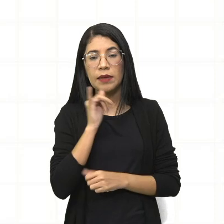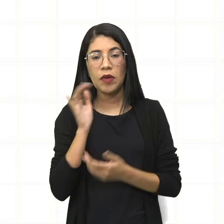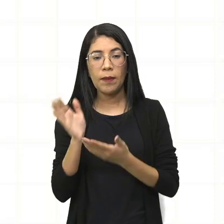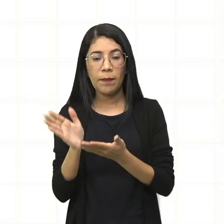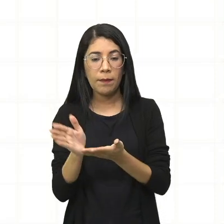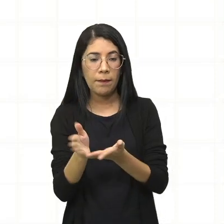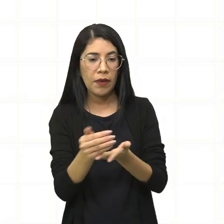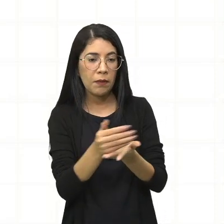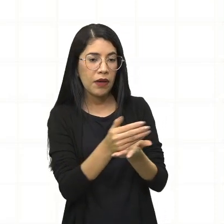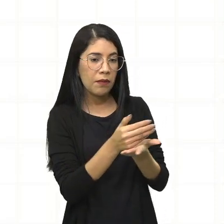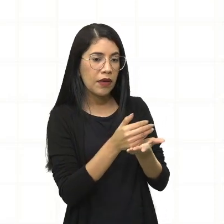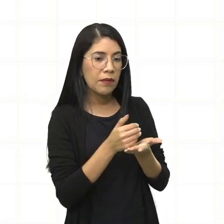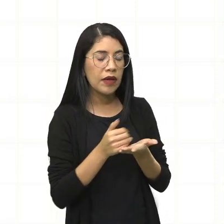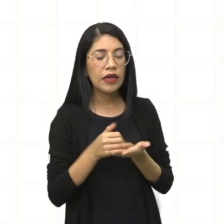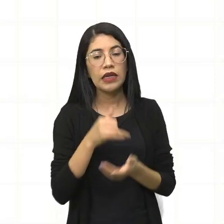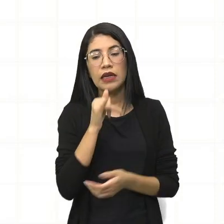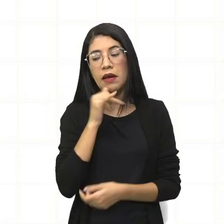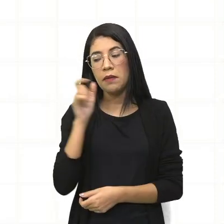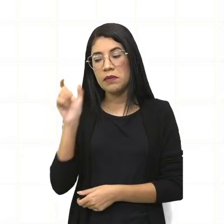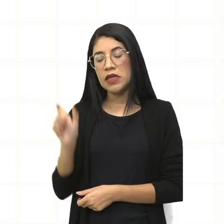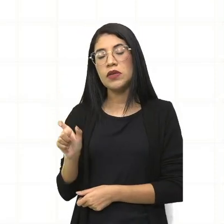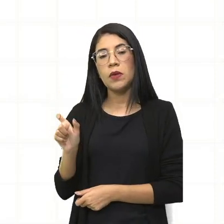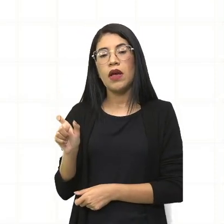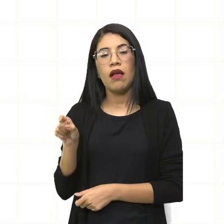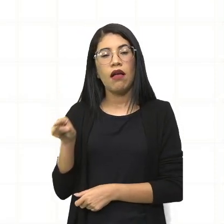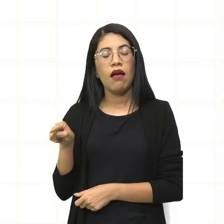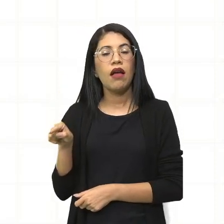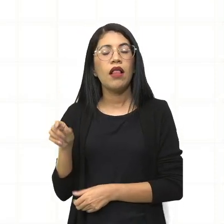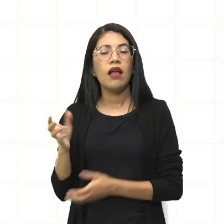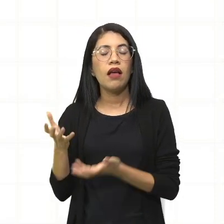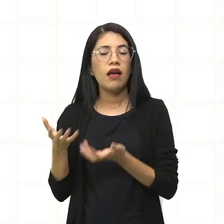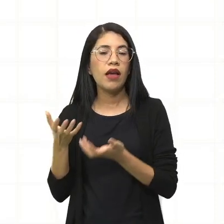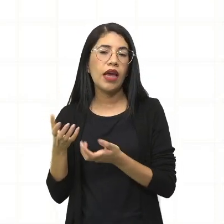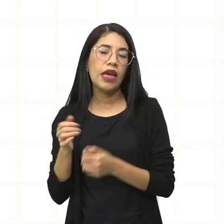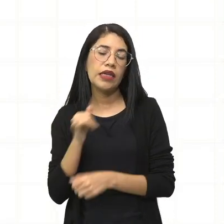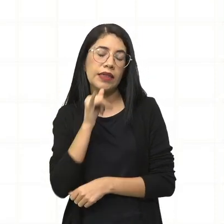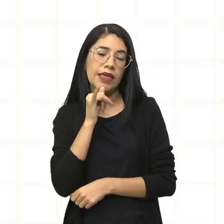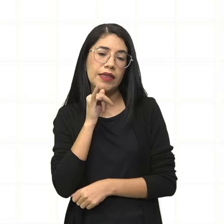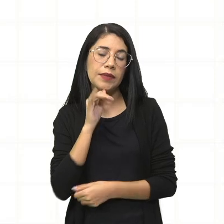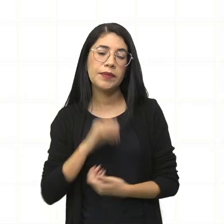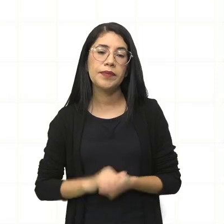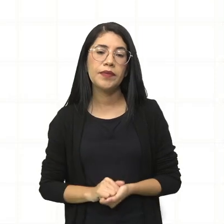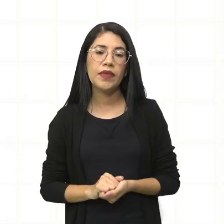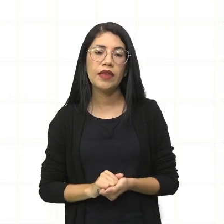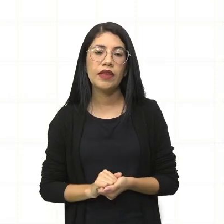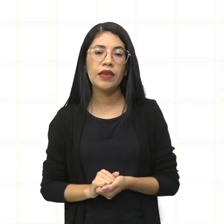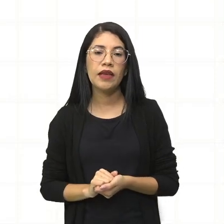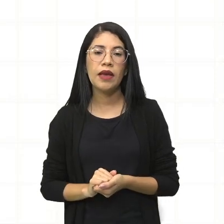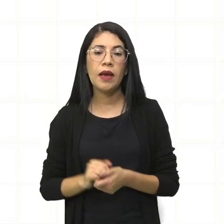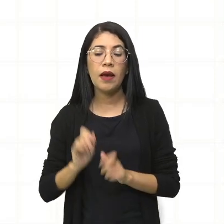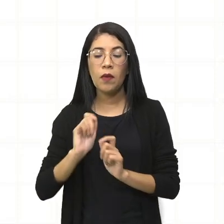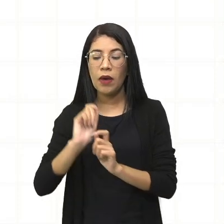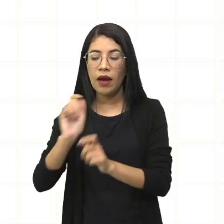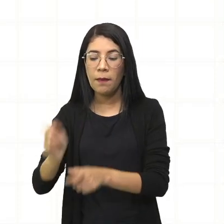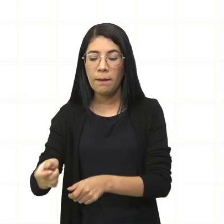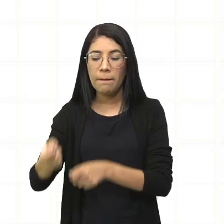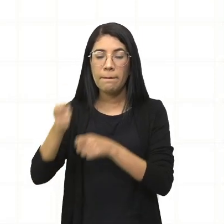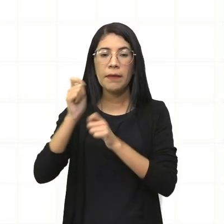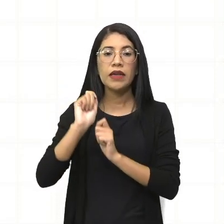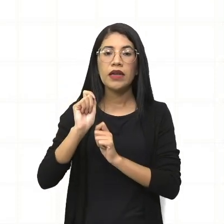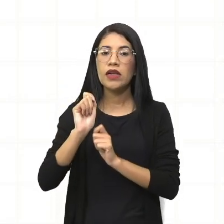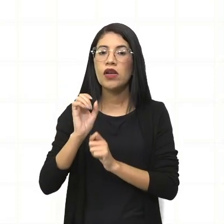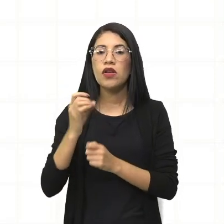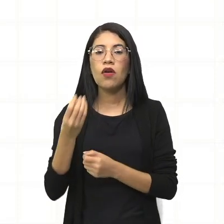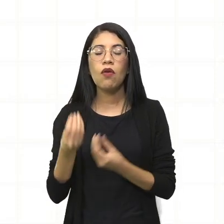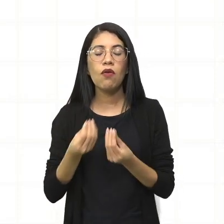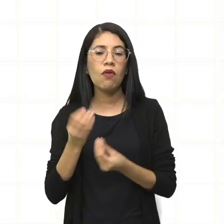exemplo. Por exemplo, se uma pessoa deseja, digamos, desenvolver uma pesca, a pesca ela só pode ocorrer,